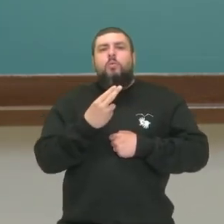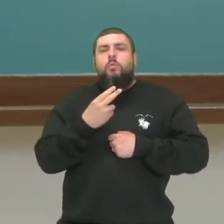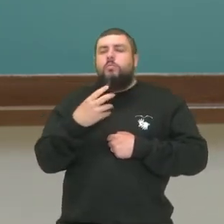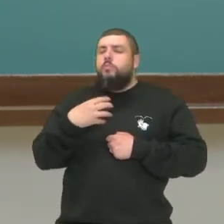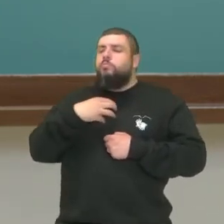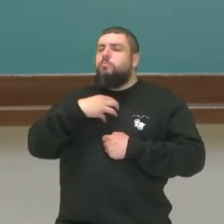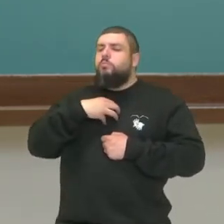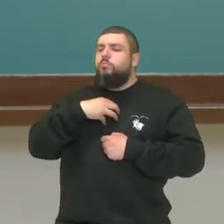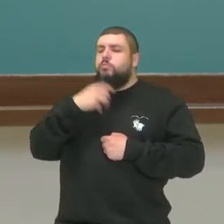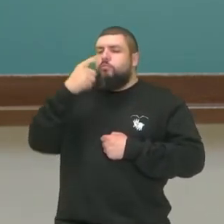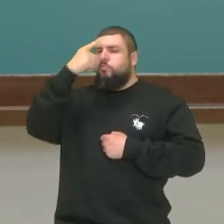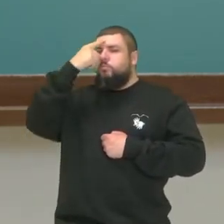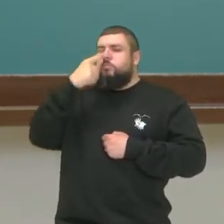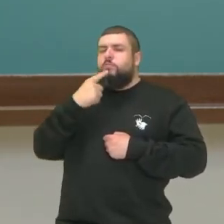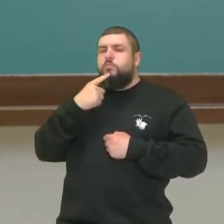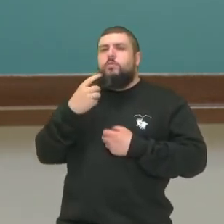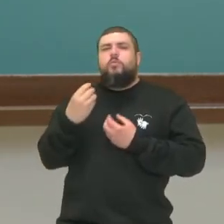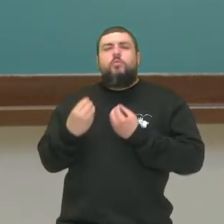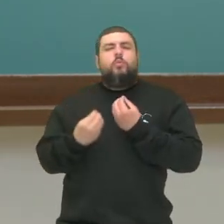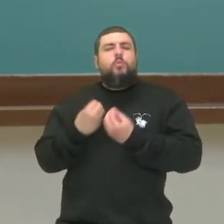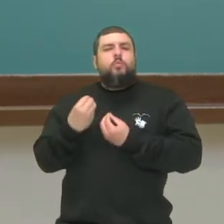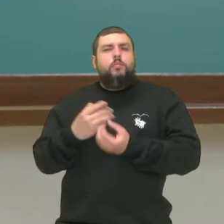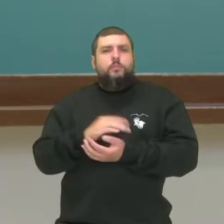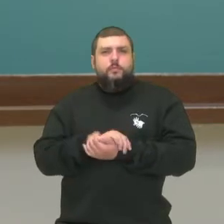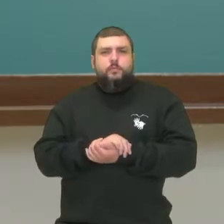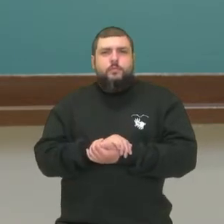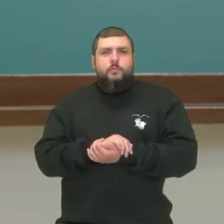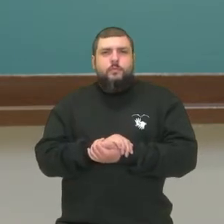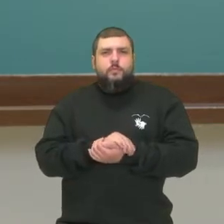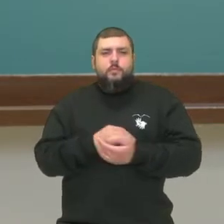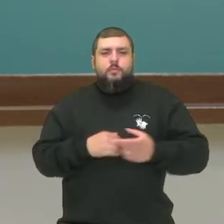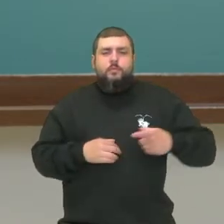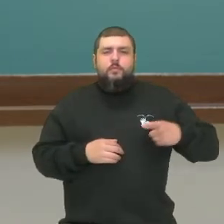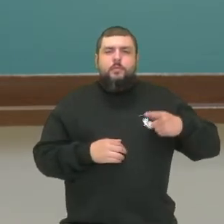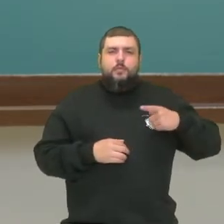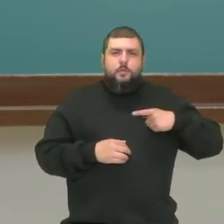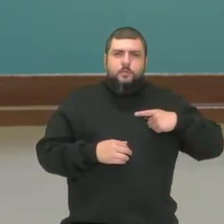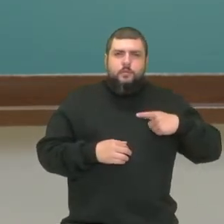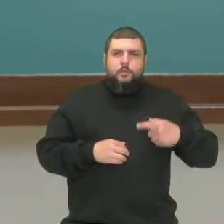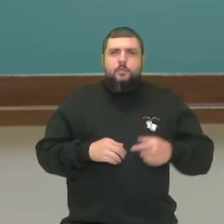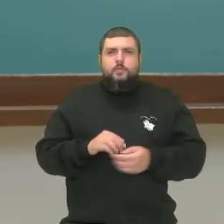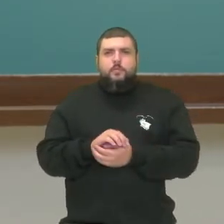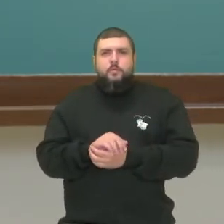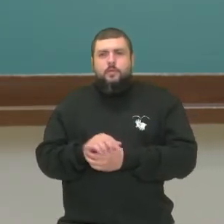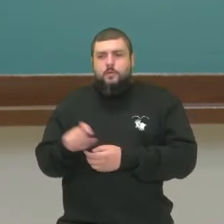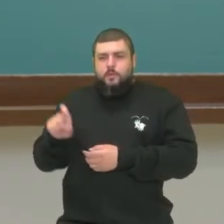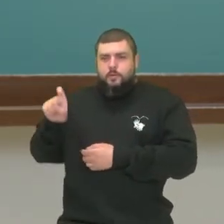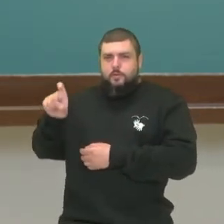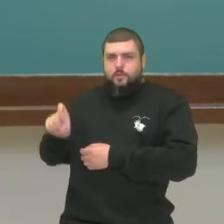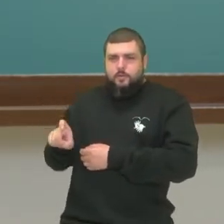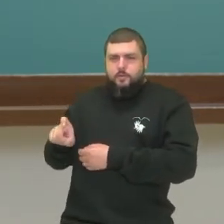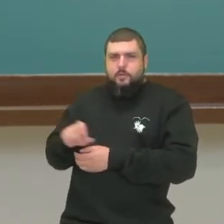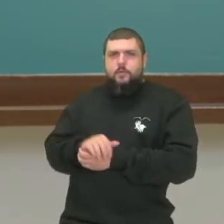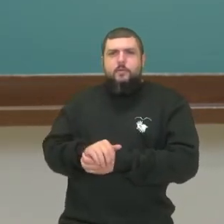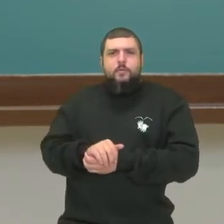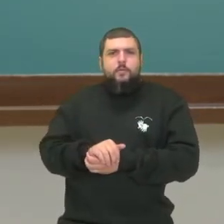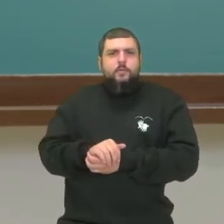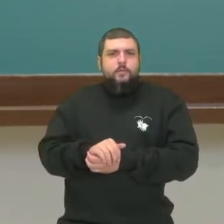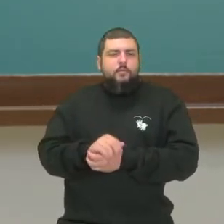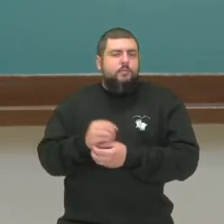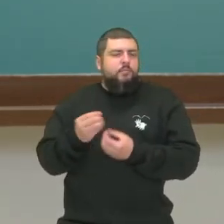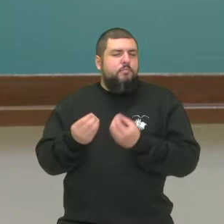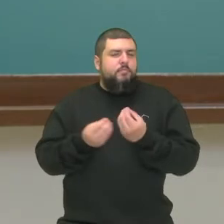sua formação? O que você acha? A diferença entre ter e ser, né? O que você acha